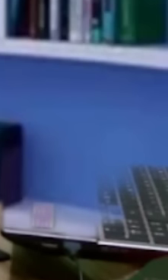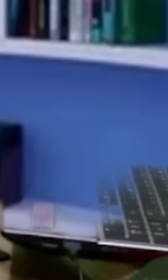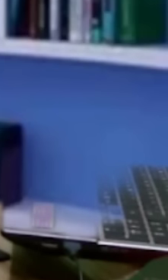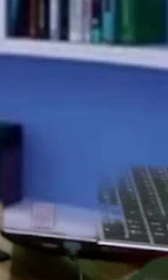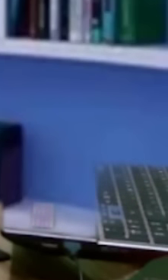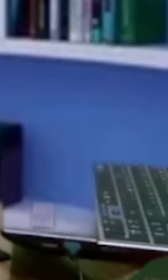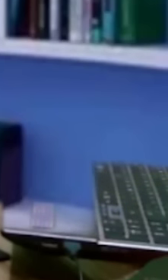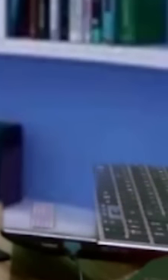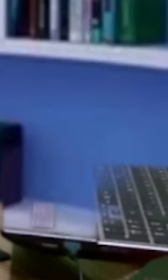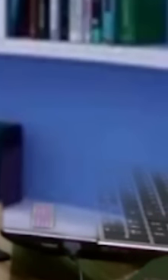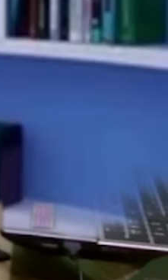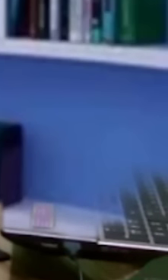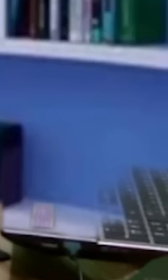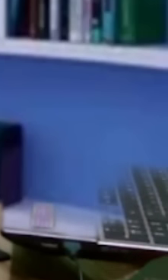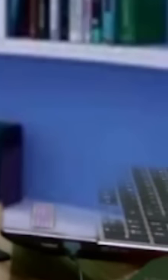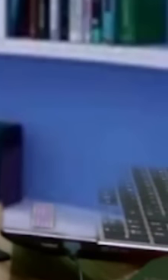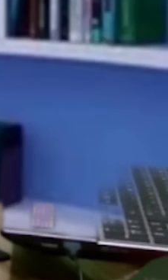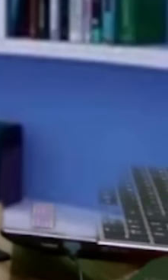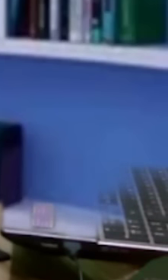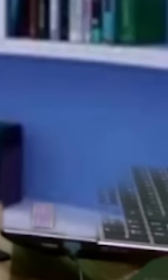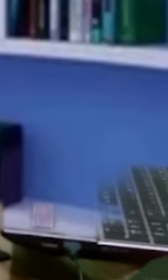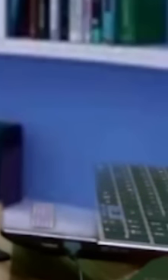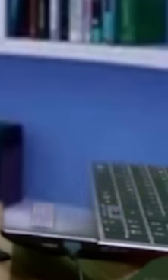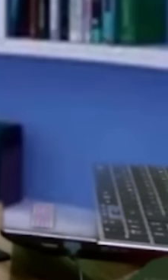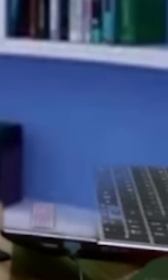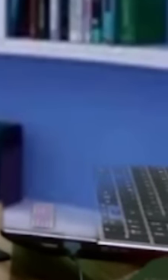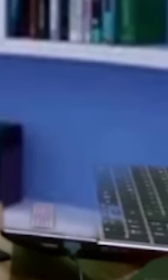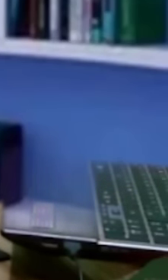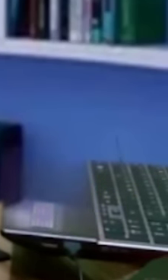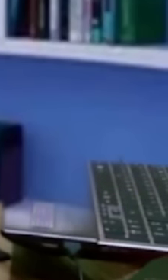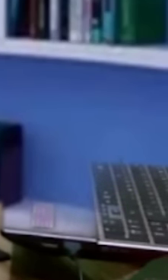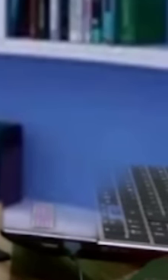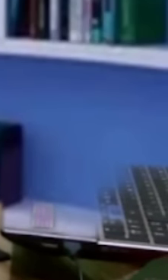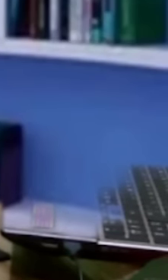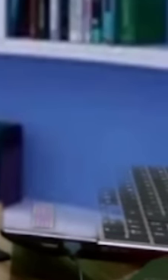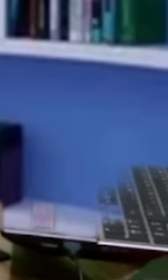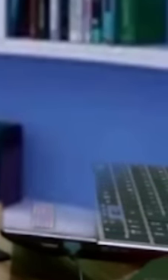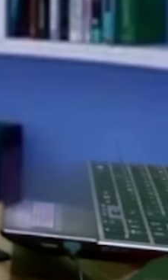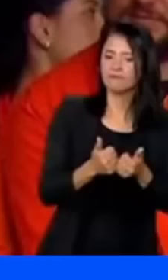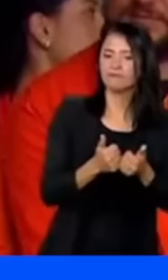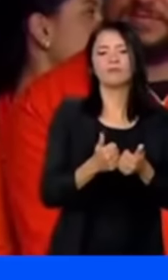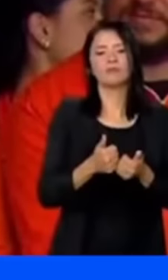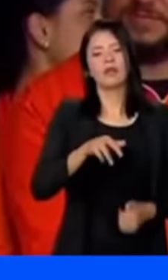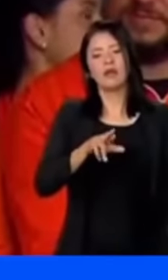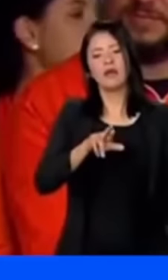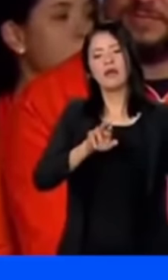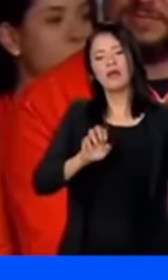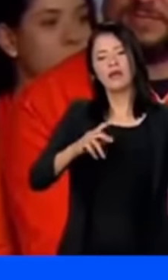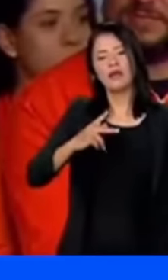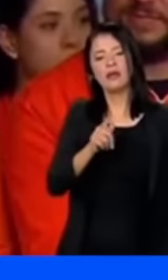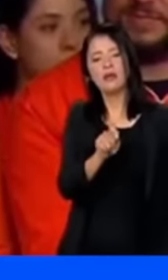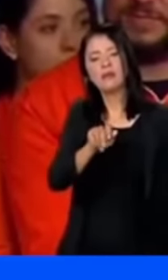comentário e passa adiante. Vamos ouvi-los e a gente volta analisando.